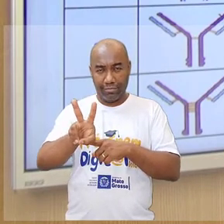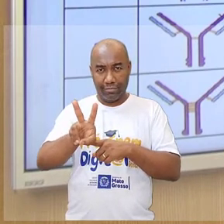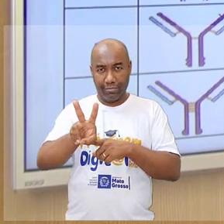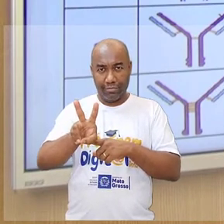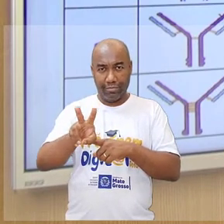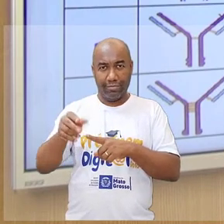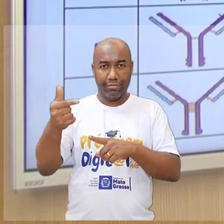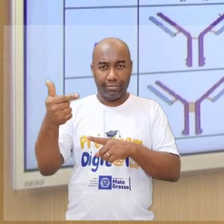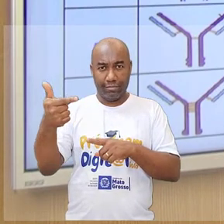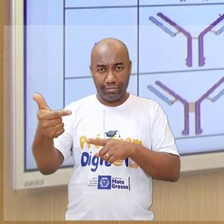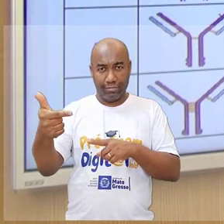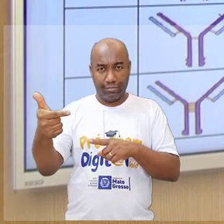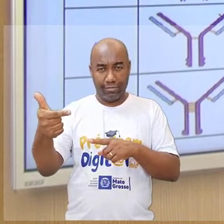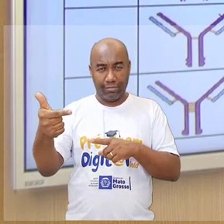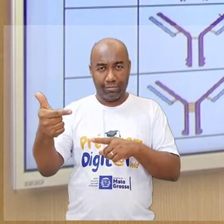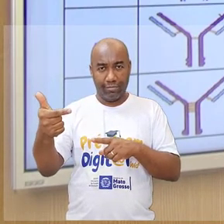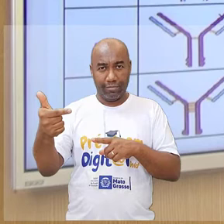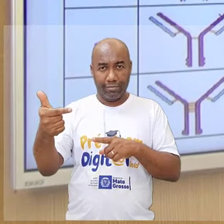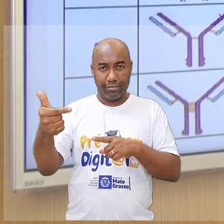SARS-CoV,